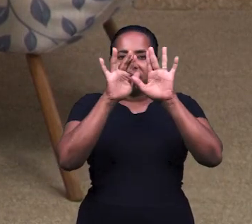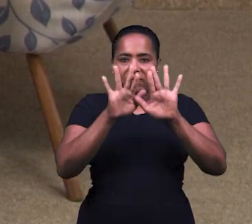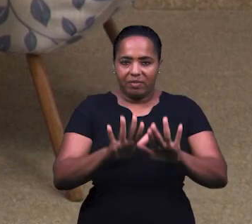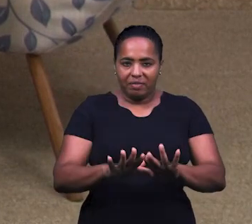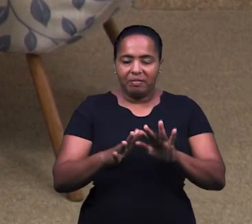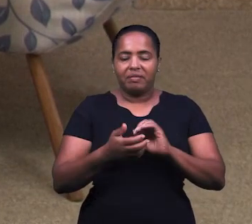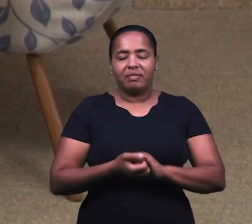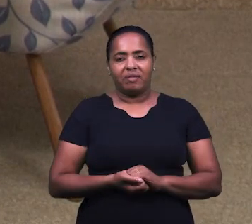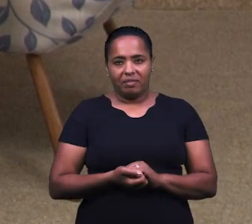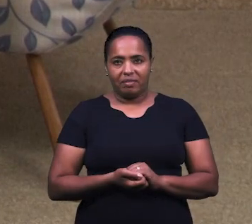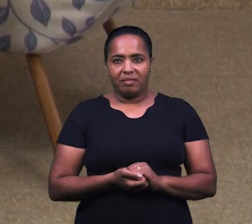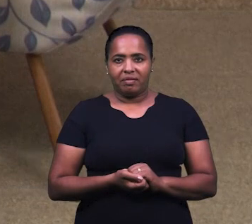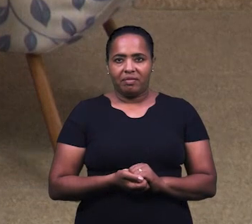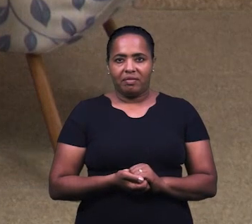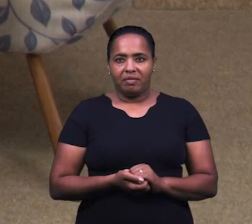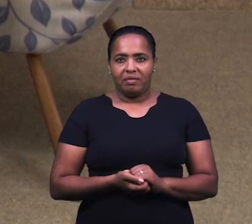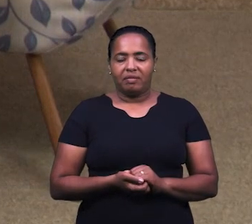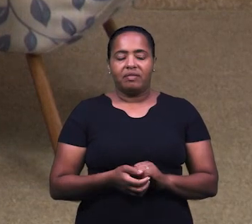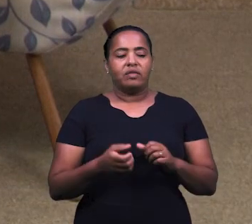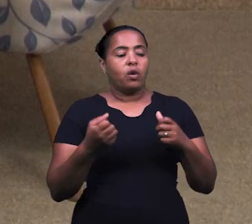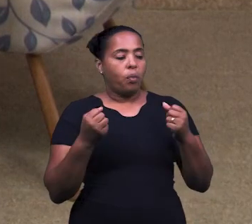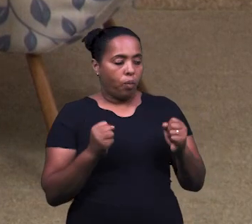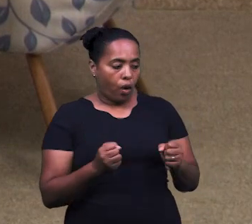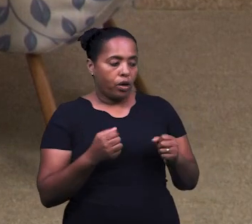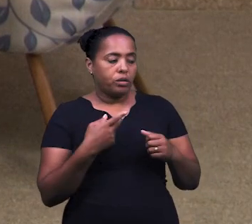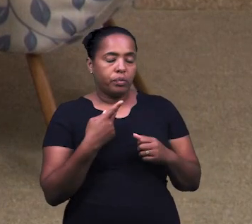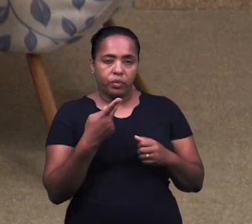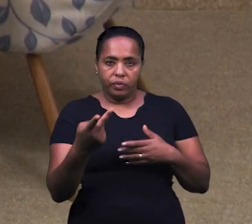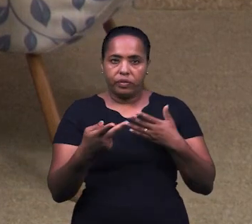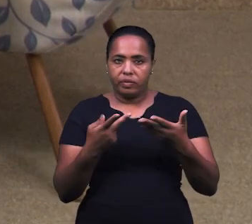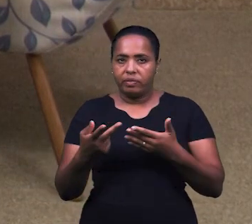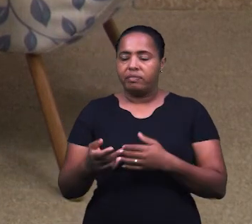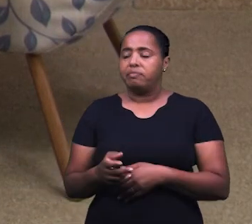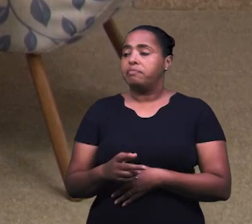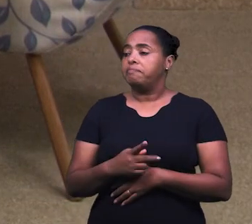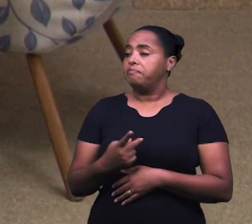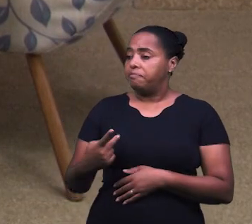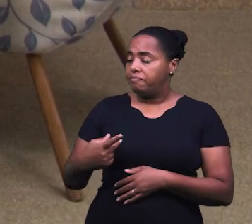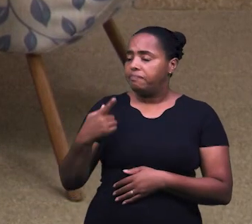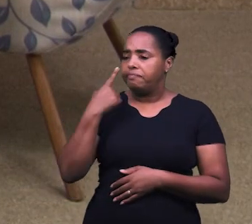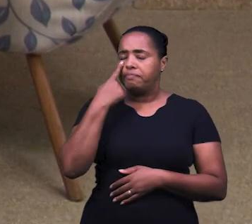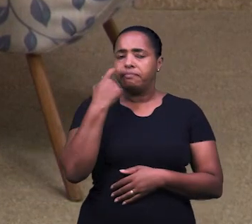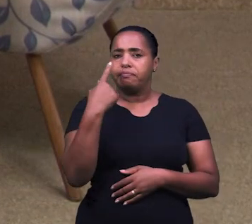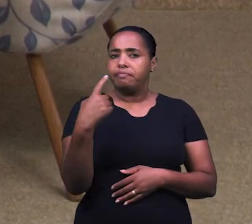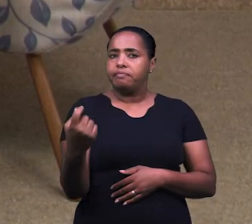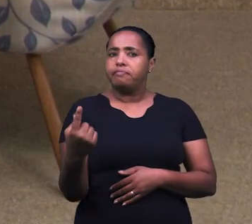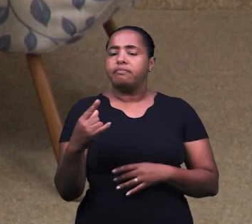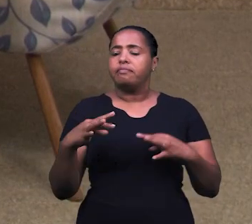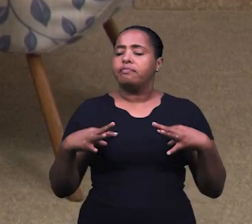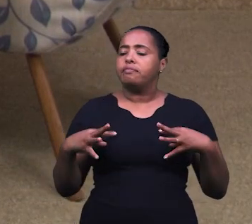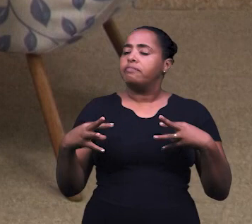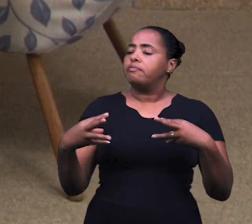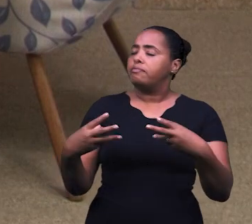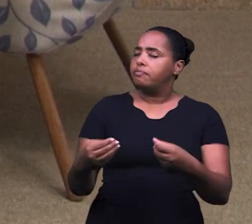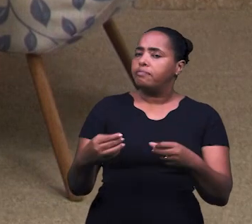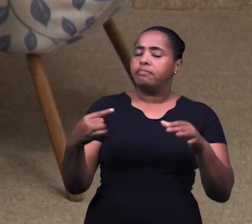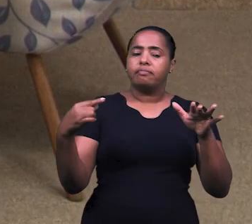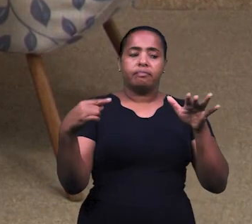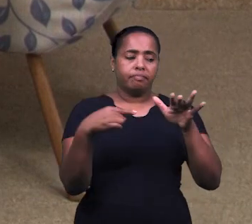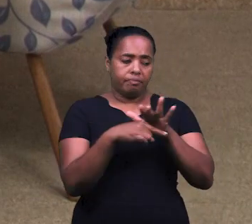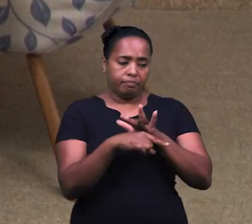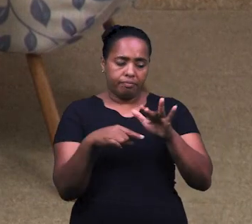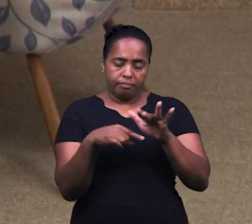uma grande bênção. Meu companheiro, qual o seu comentário a respeito destas participações? Pastor Walter, interessante que em todas